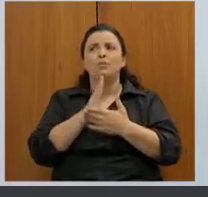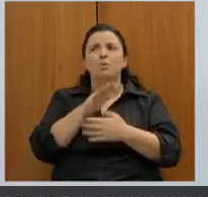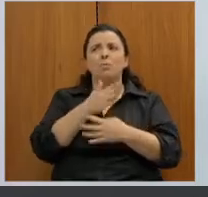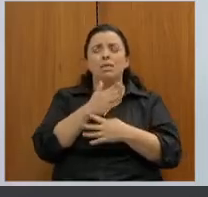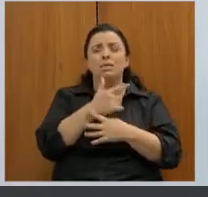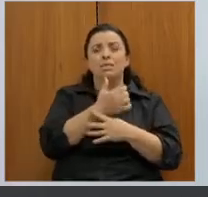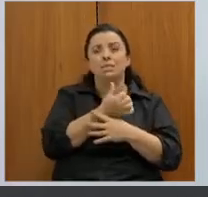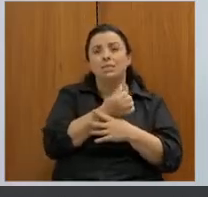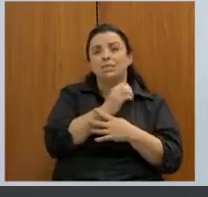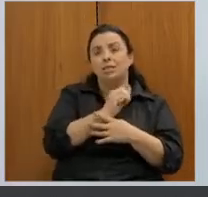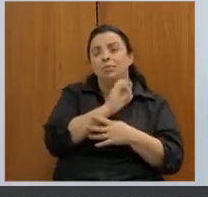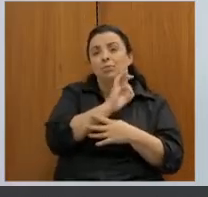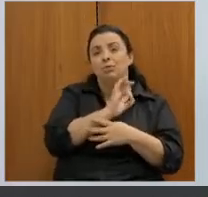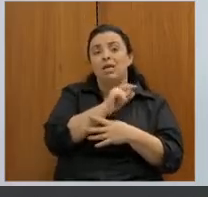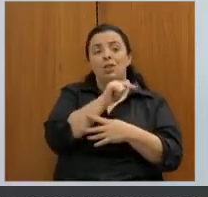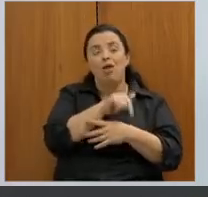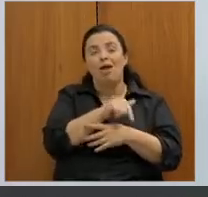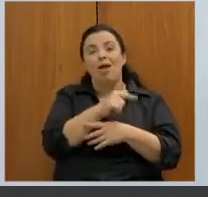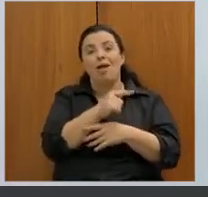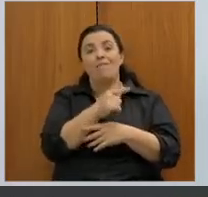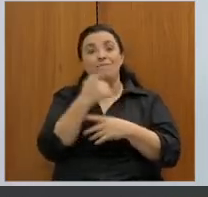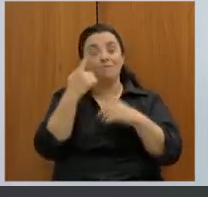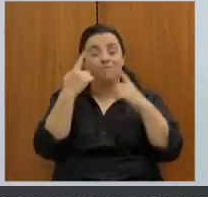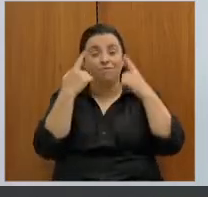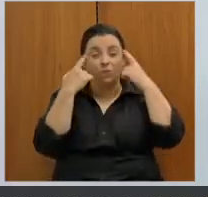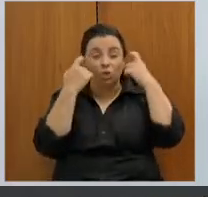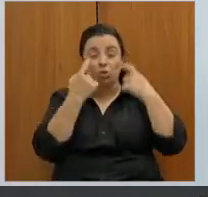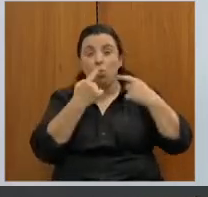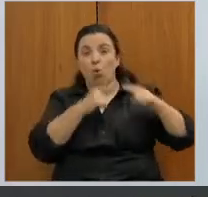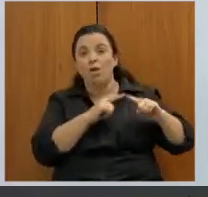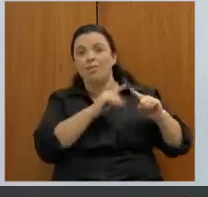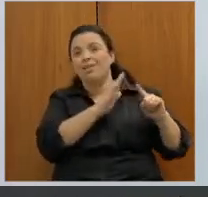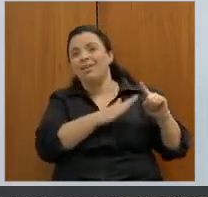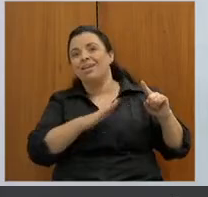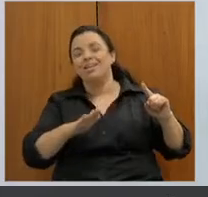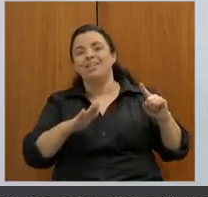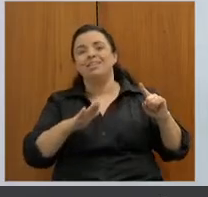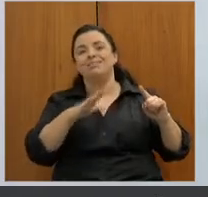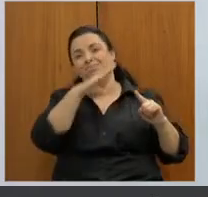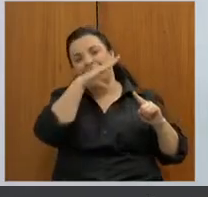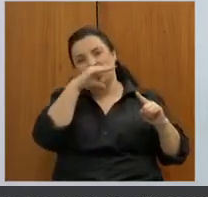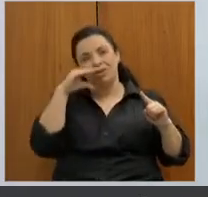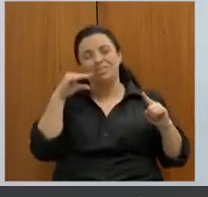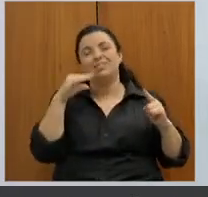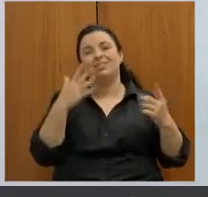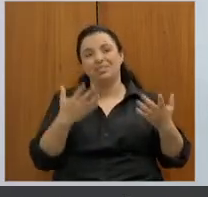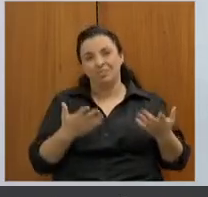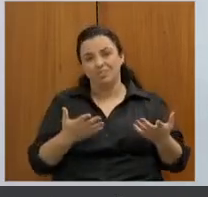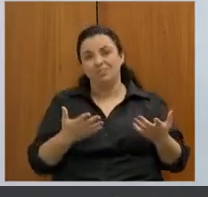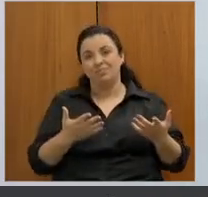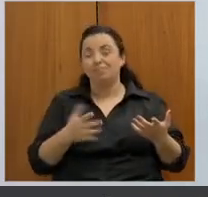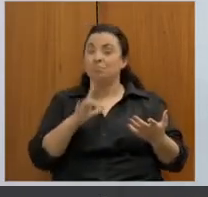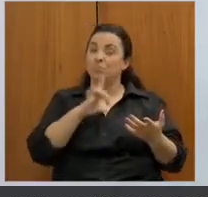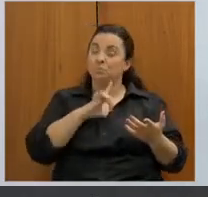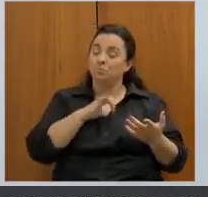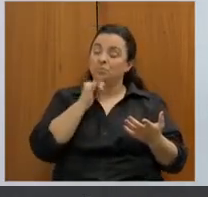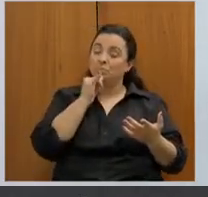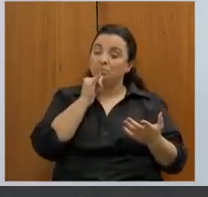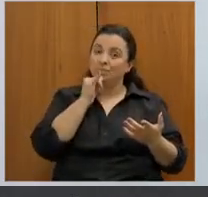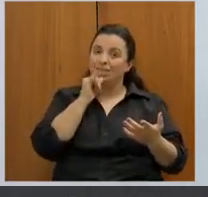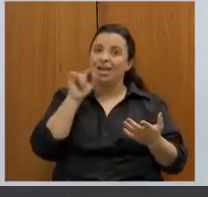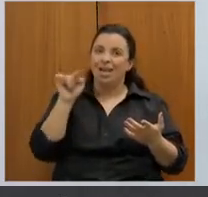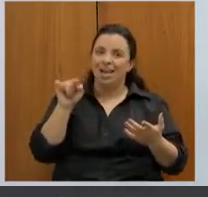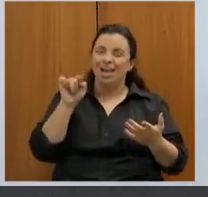crianças e adolescentes bom então nós fizemos aí a criança né da